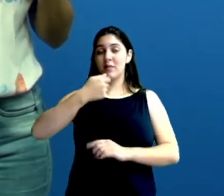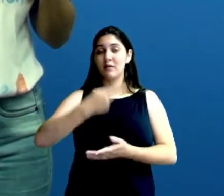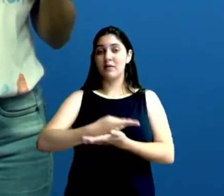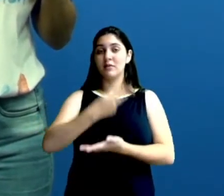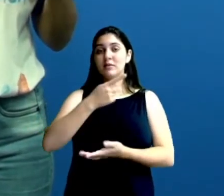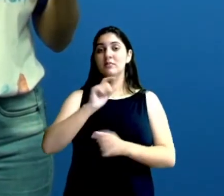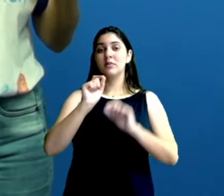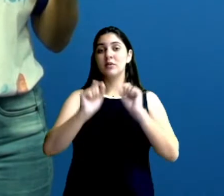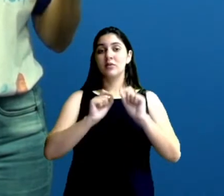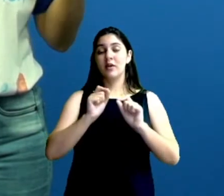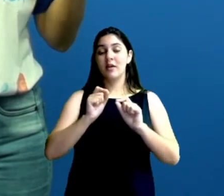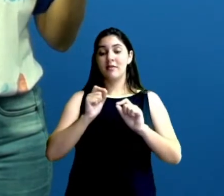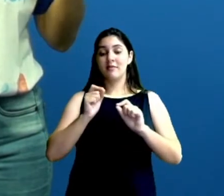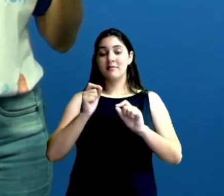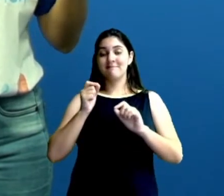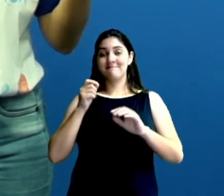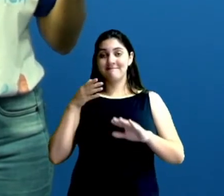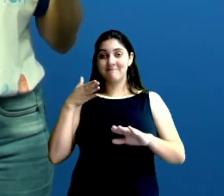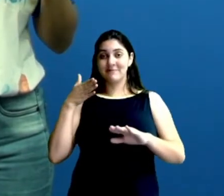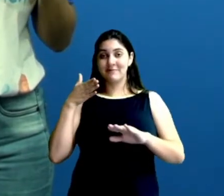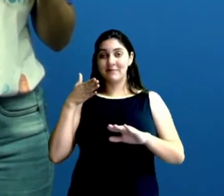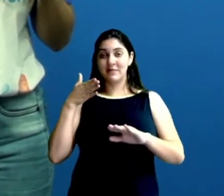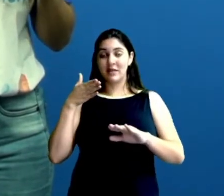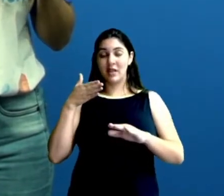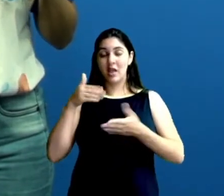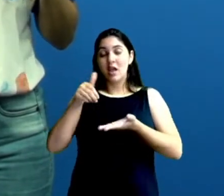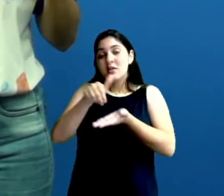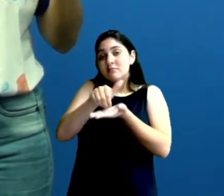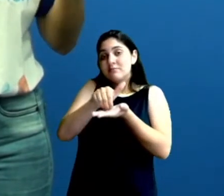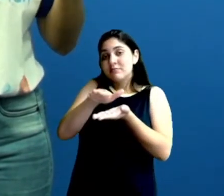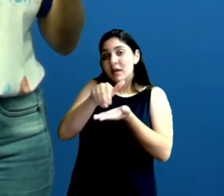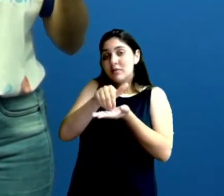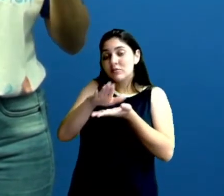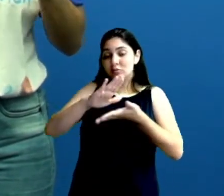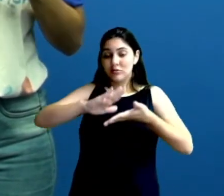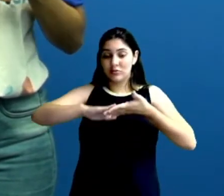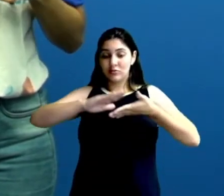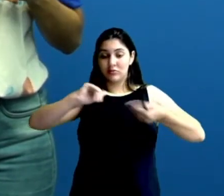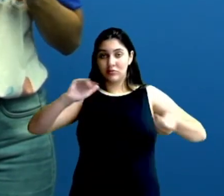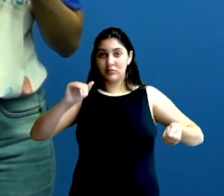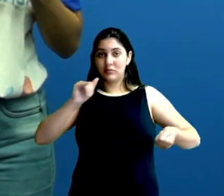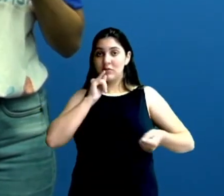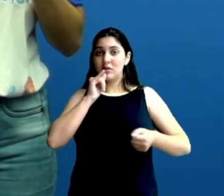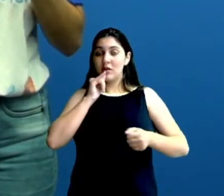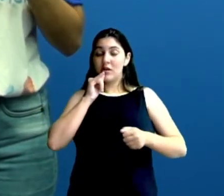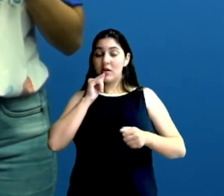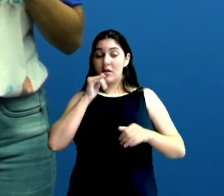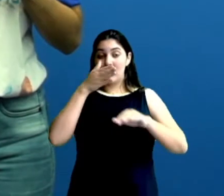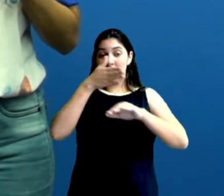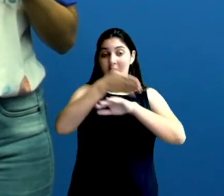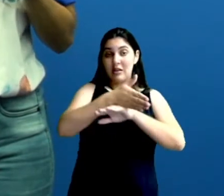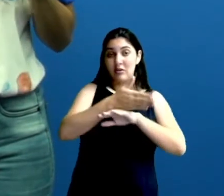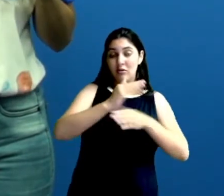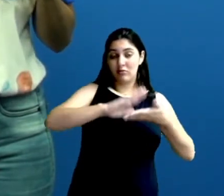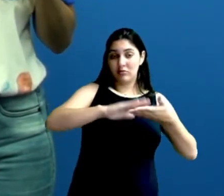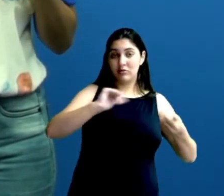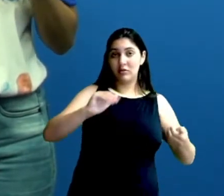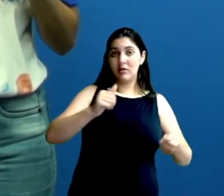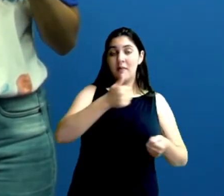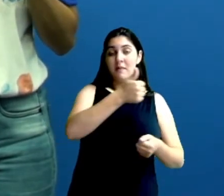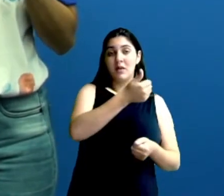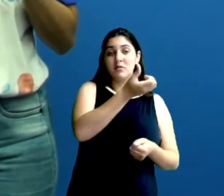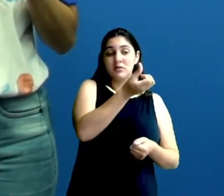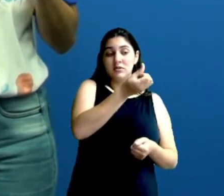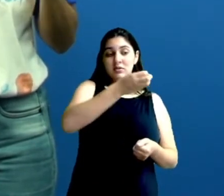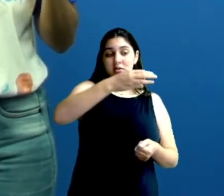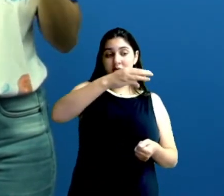a invasão, no caso, a expulsão dos holandeses. A invasão dos holandeses se dá em 1630.